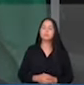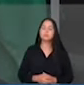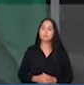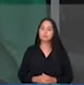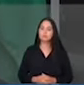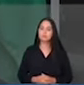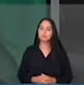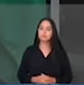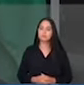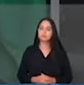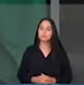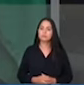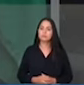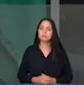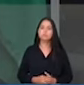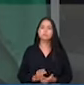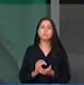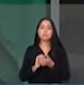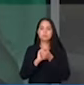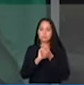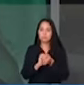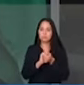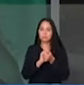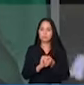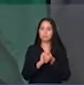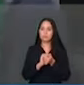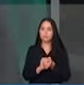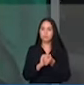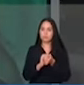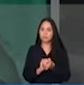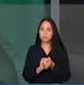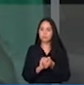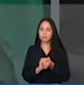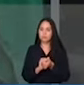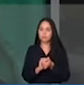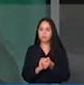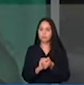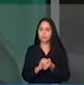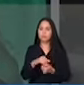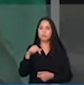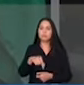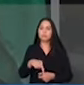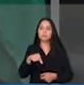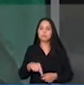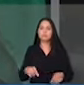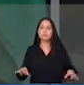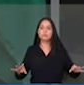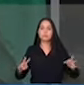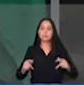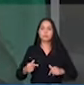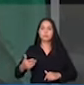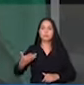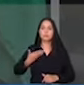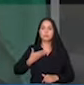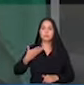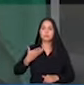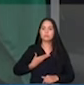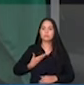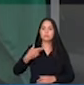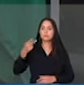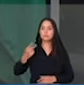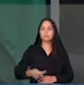gostaria de cumprimentar a mesa e a todos os colegas que neste momento se